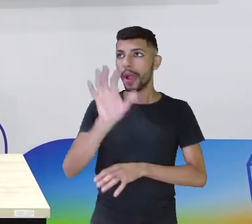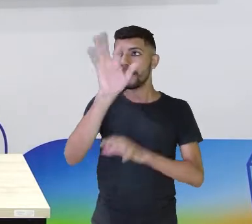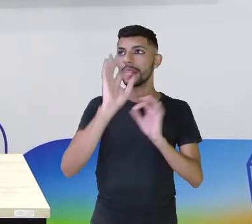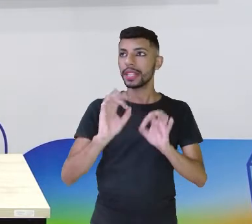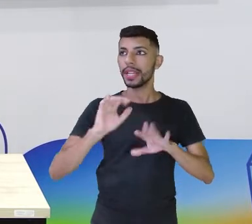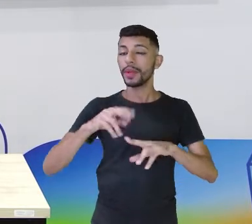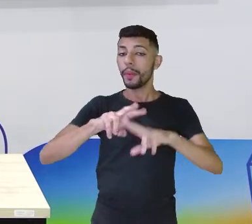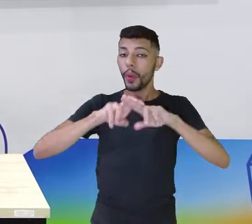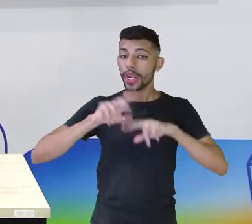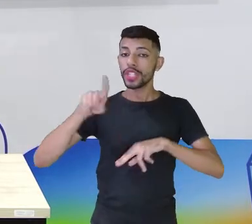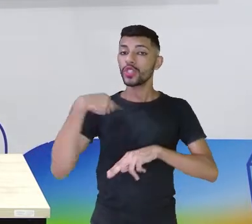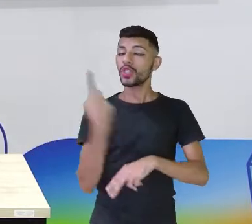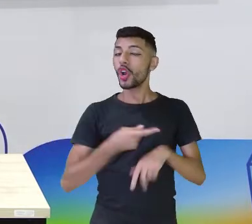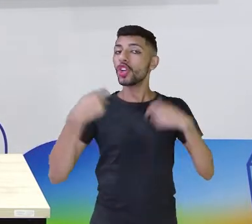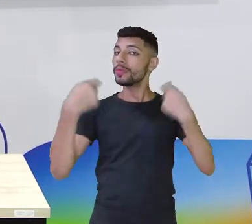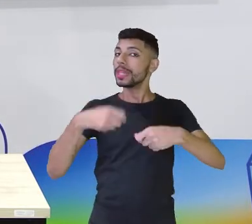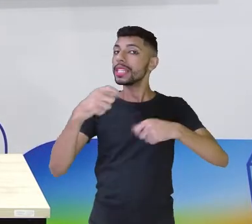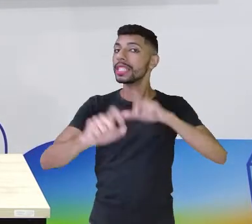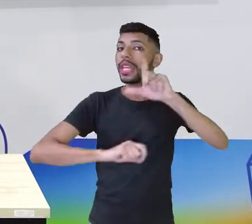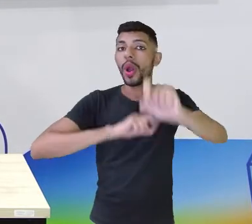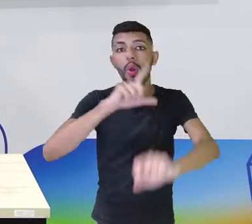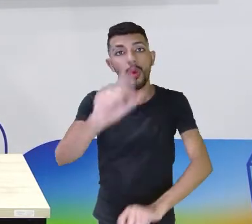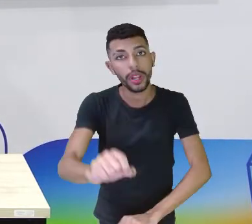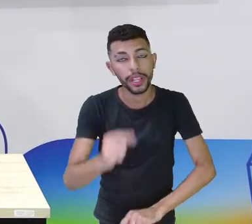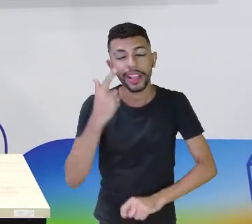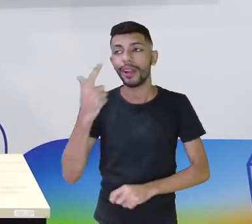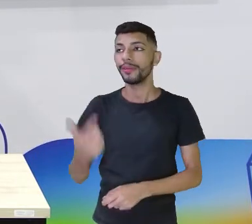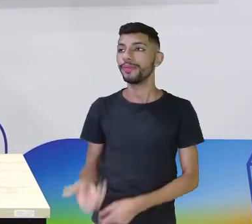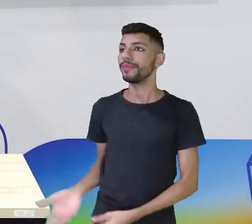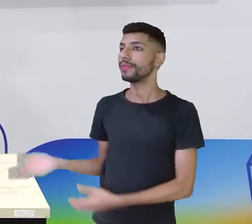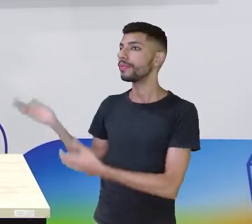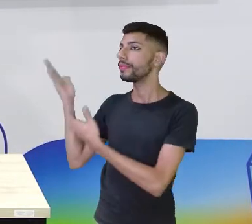do quê? A representação de um